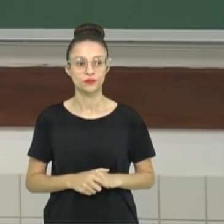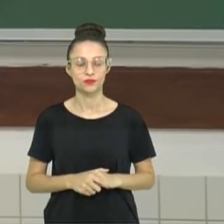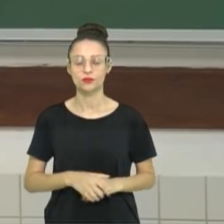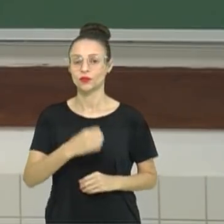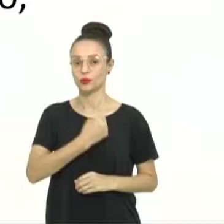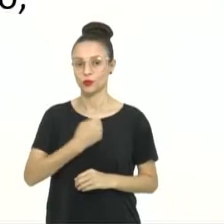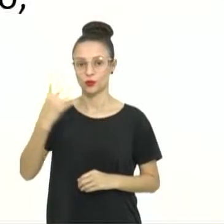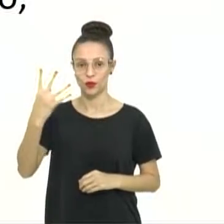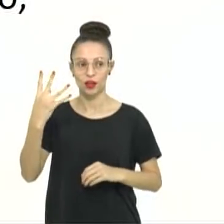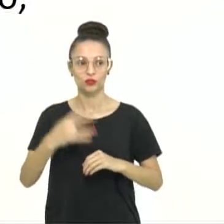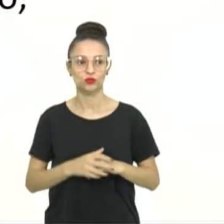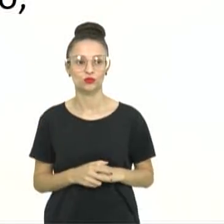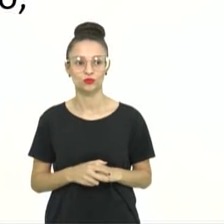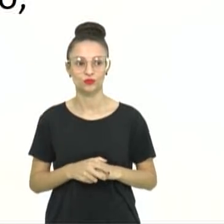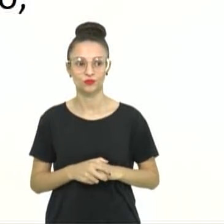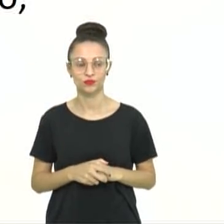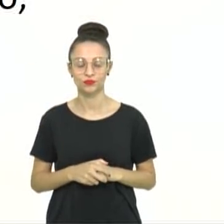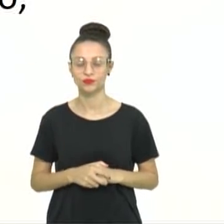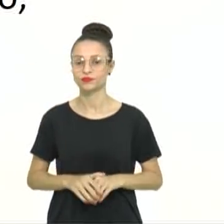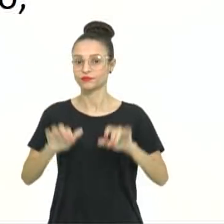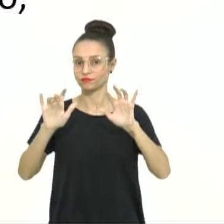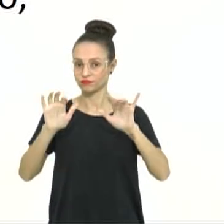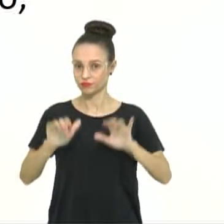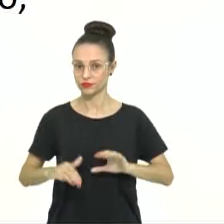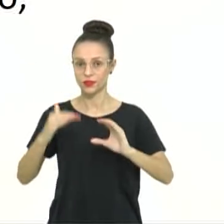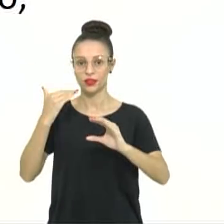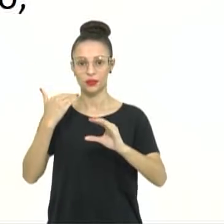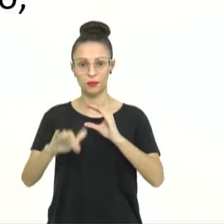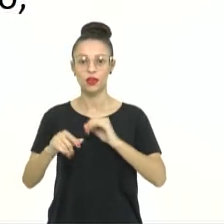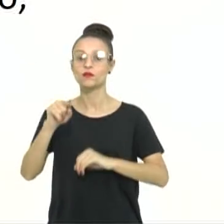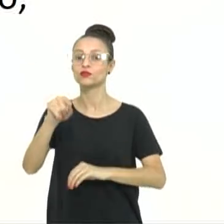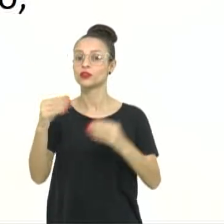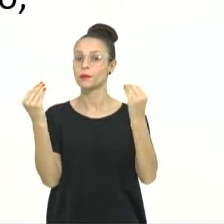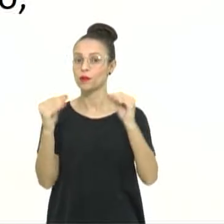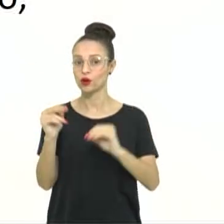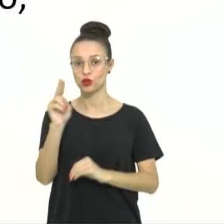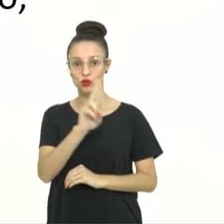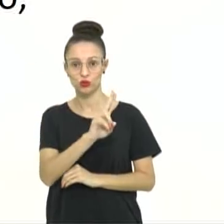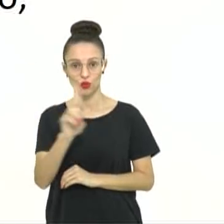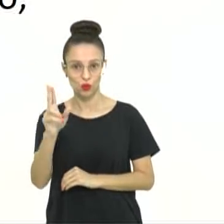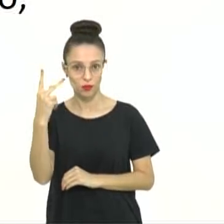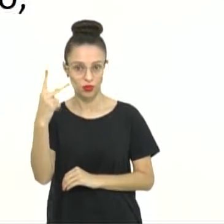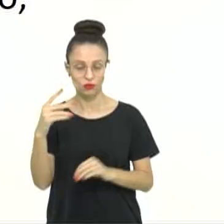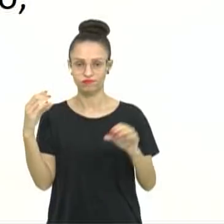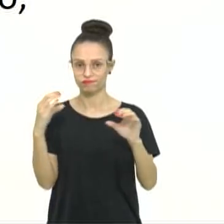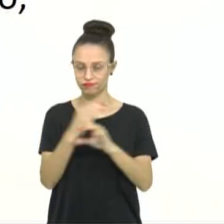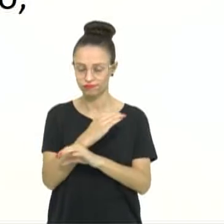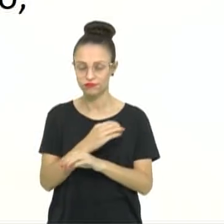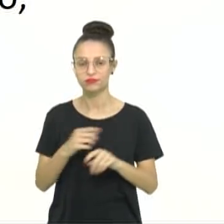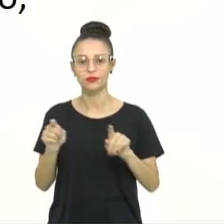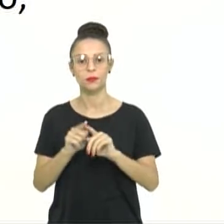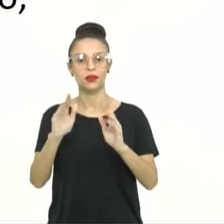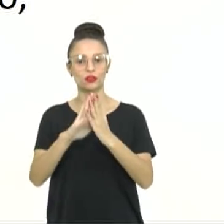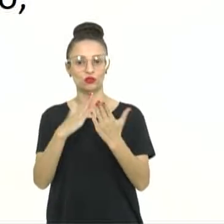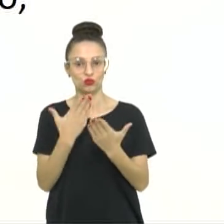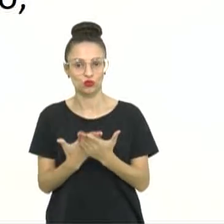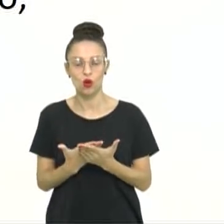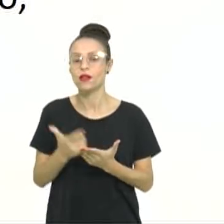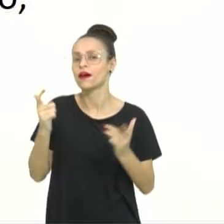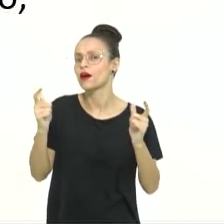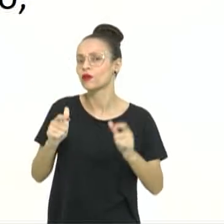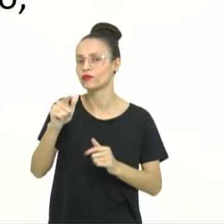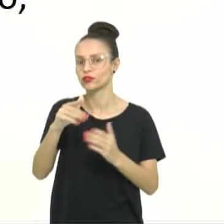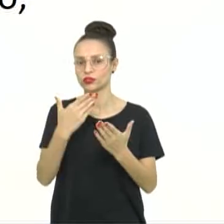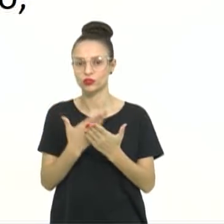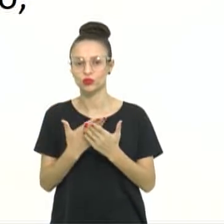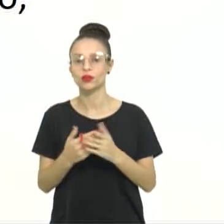Número 4, no corpo do e-mail, coloque o seu nome completo, o colégio em que estuda e